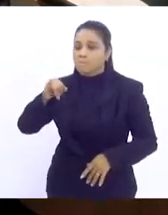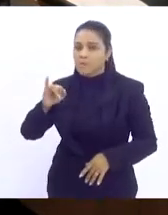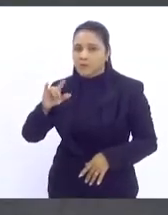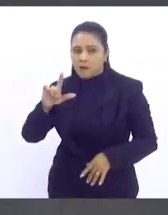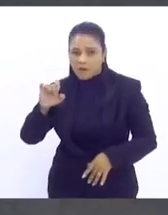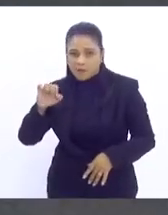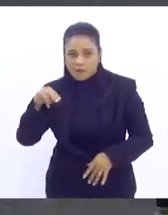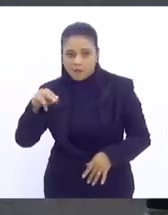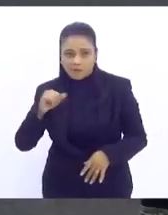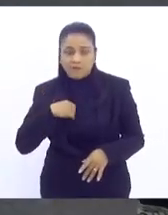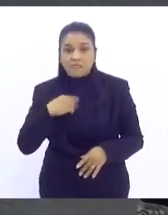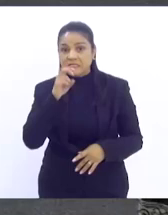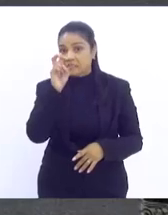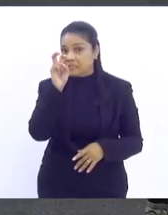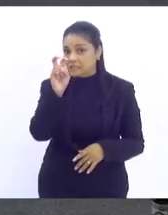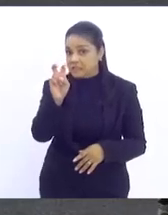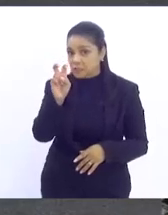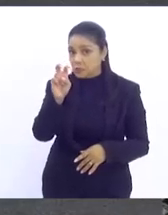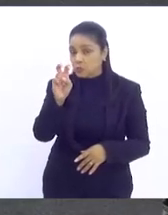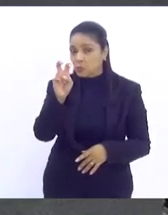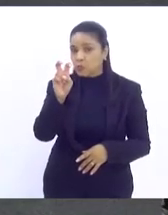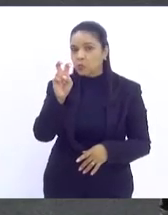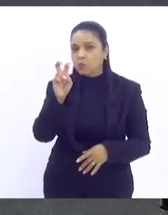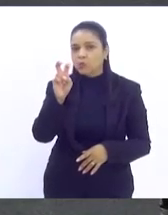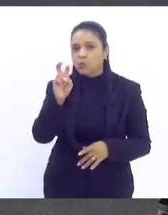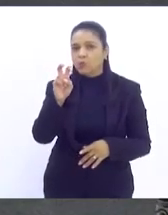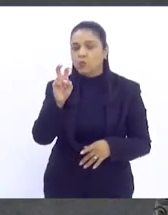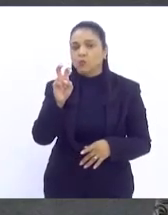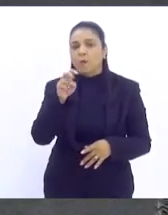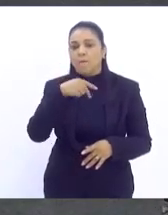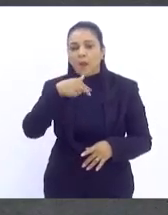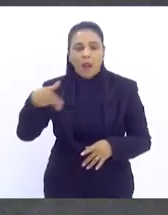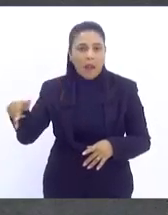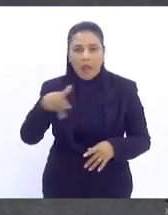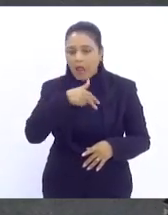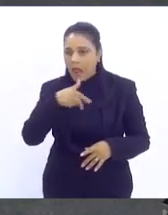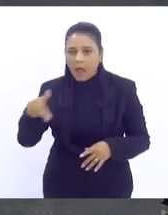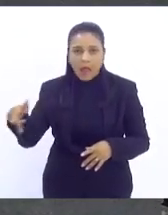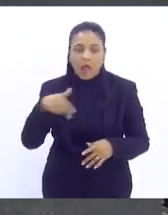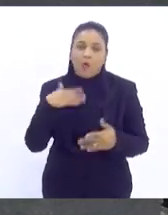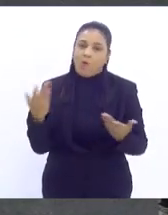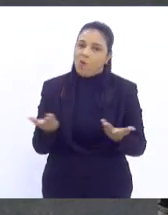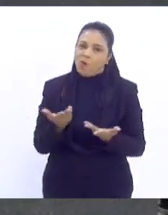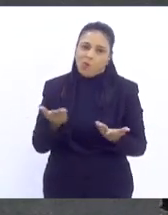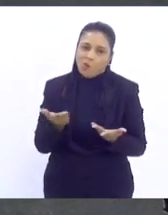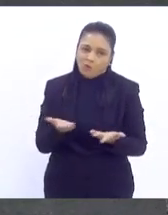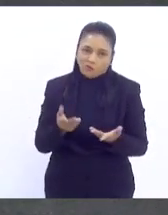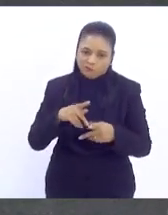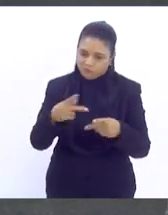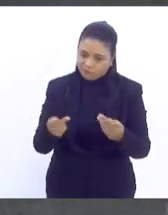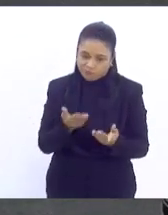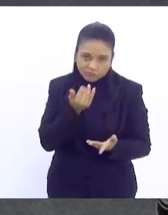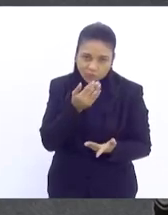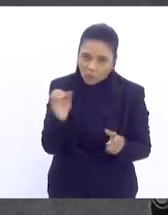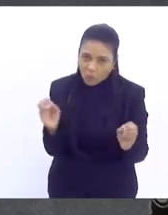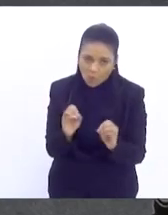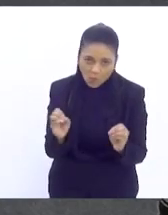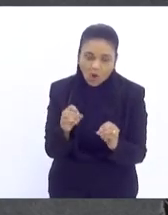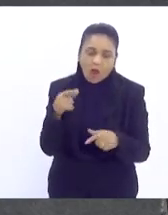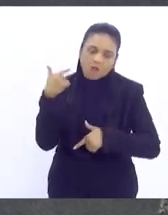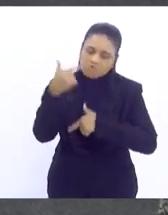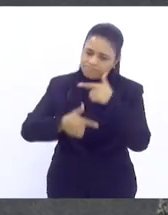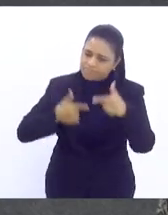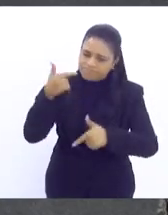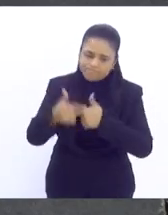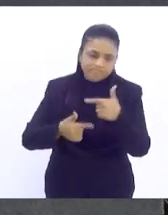teve cinco versões para cima e para baixo hoje ficou sem almoçar pobre Milena incansável e eficiente Milena